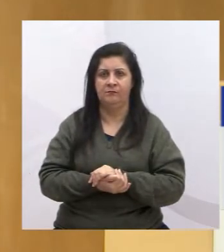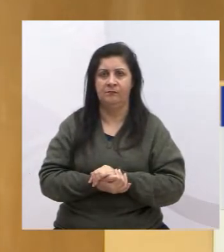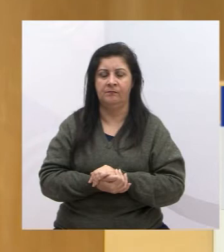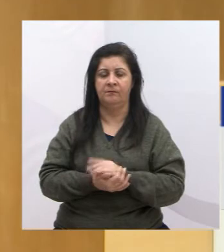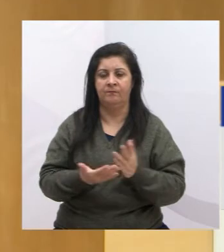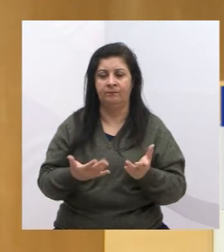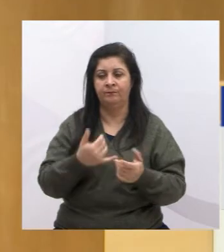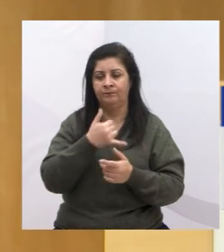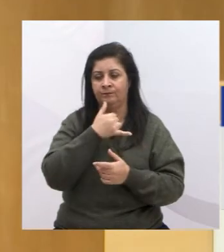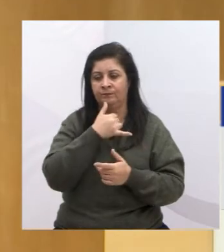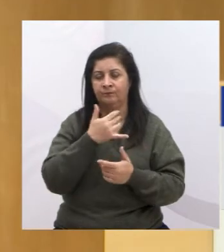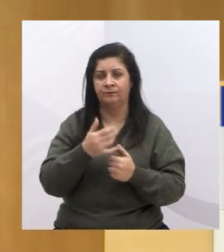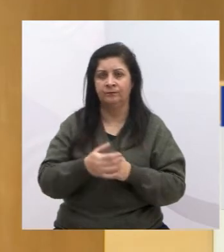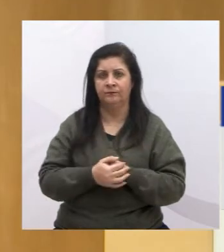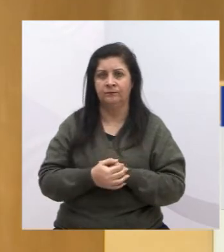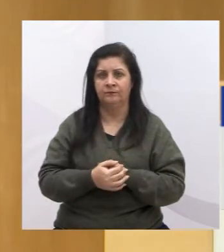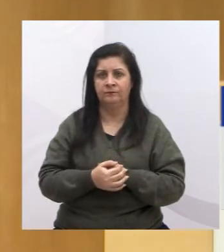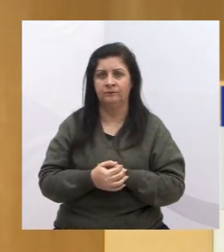Infelizmente,